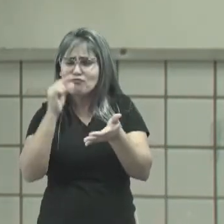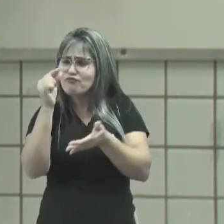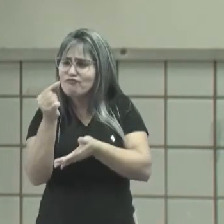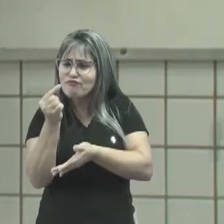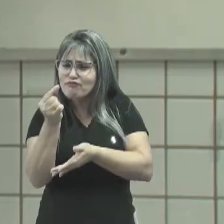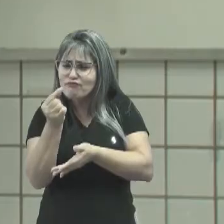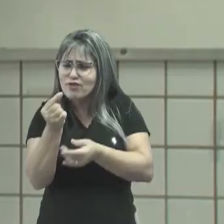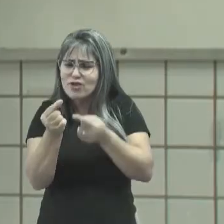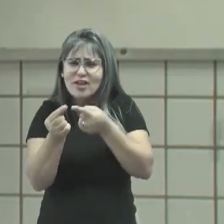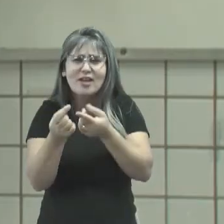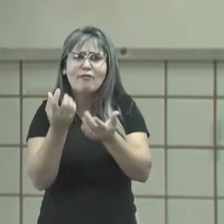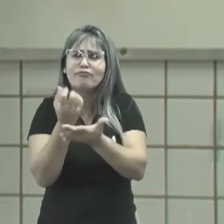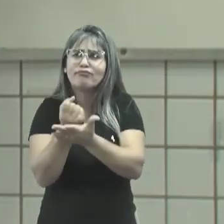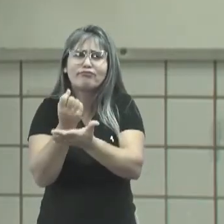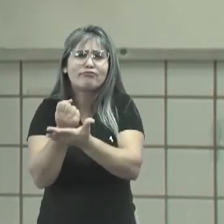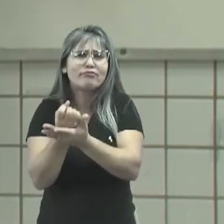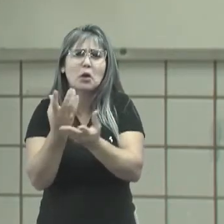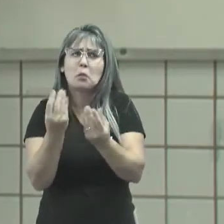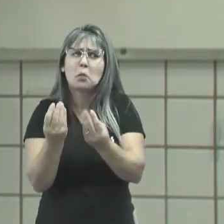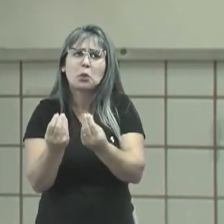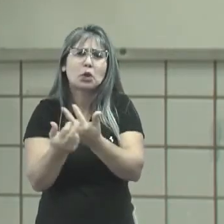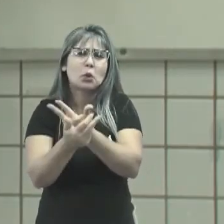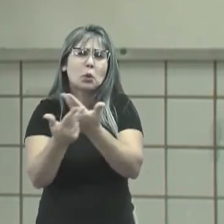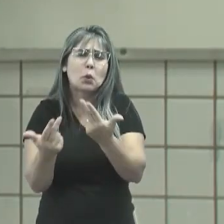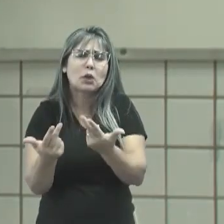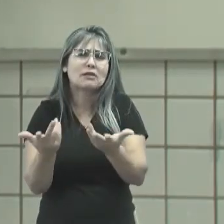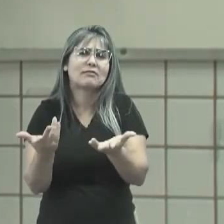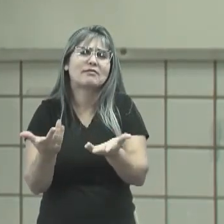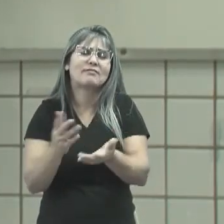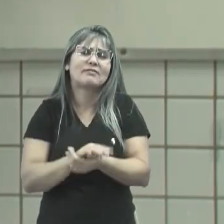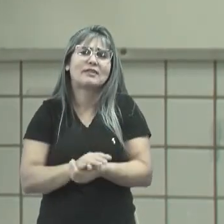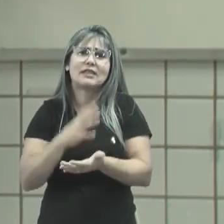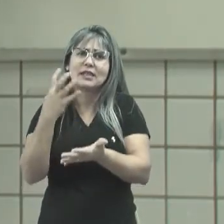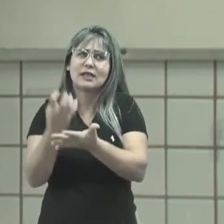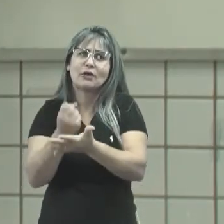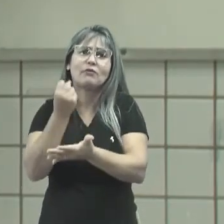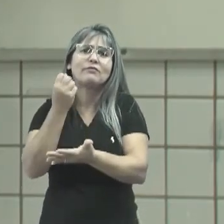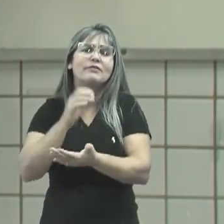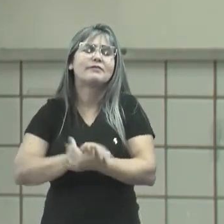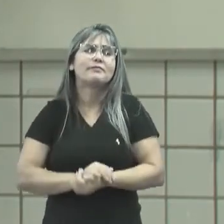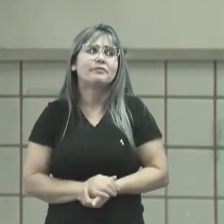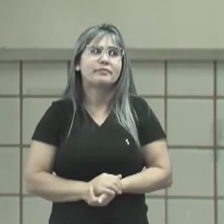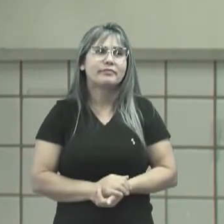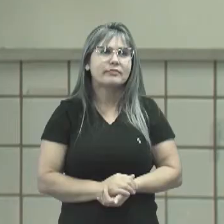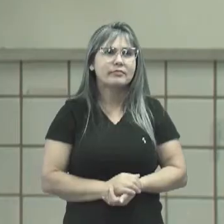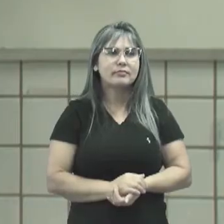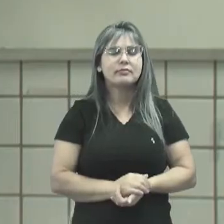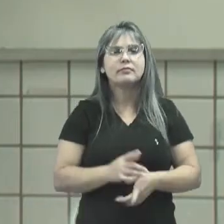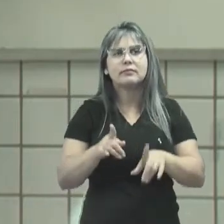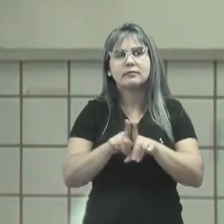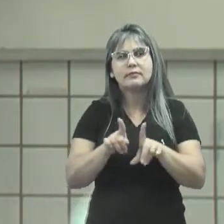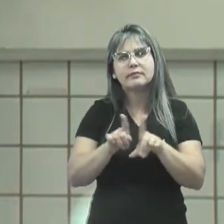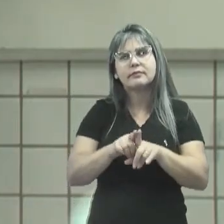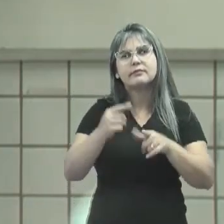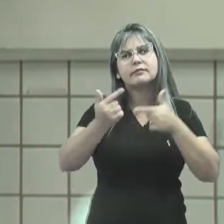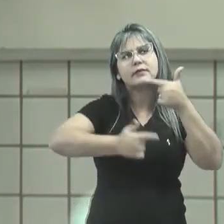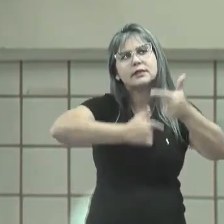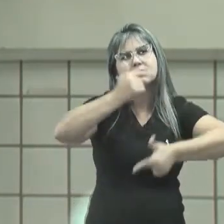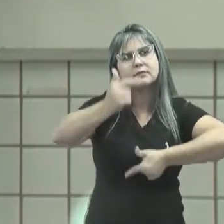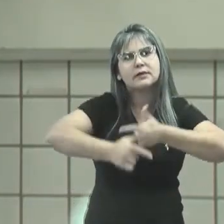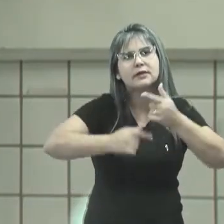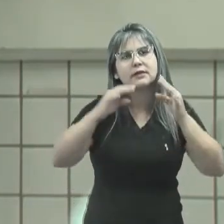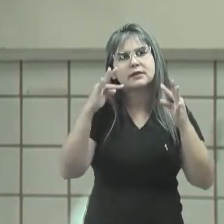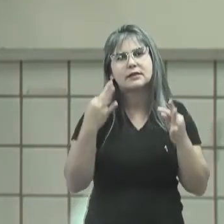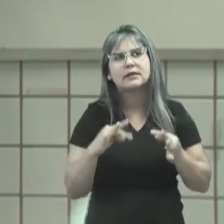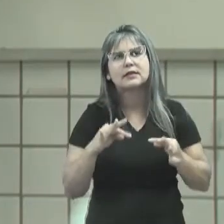cada vez mais se diminui equipamentos. Quem trabalha com essa diminuição de equipamentos, com a tecnologia